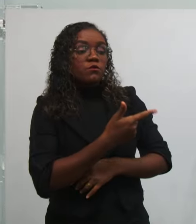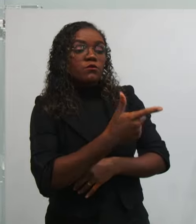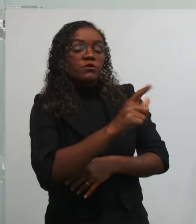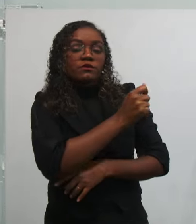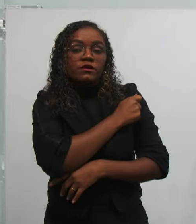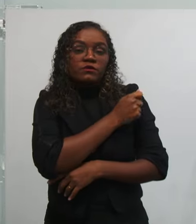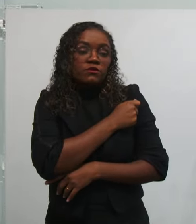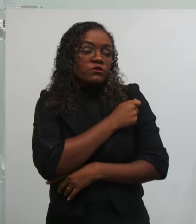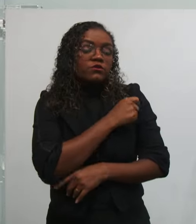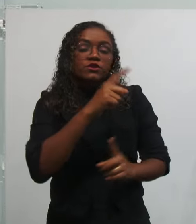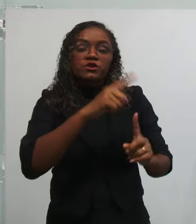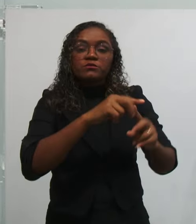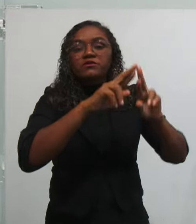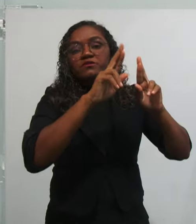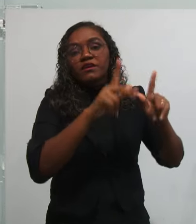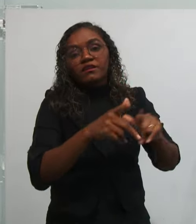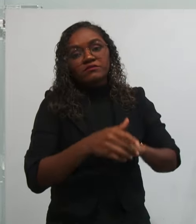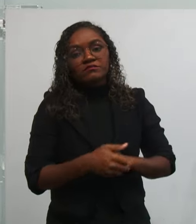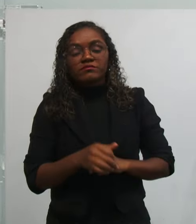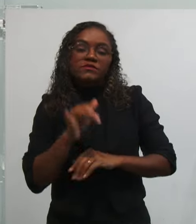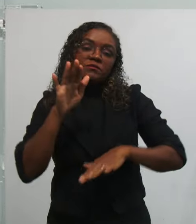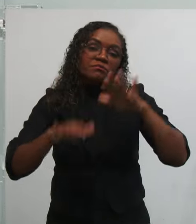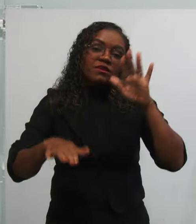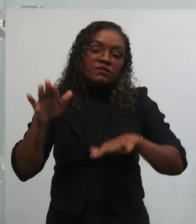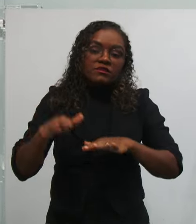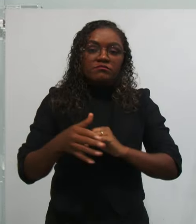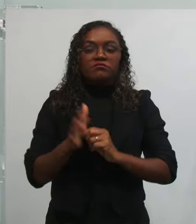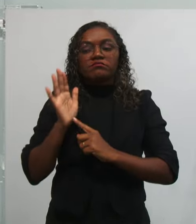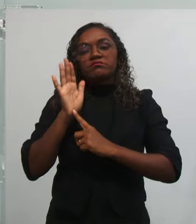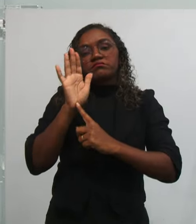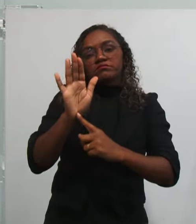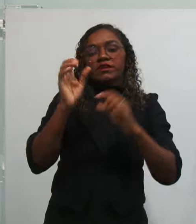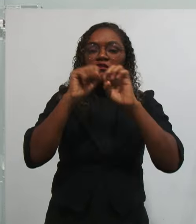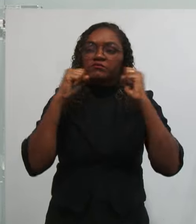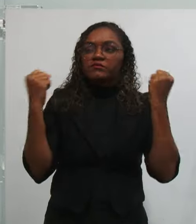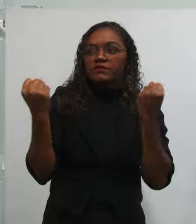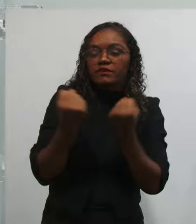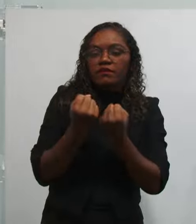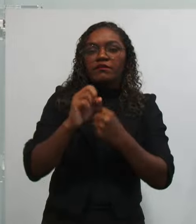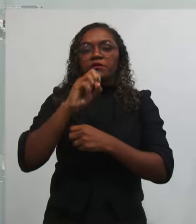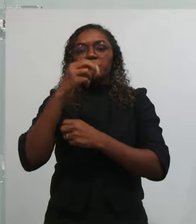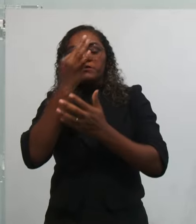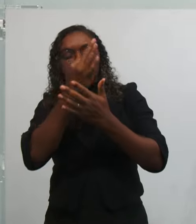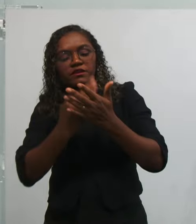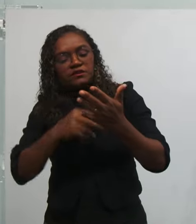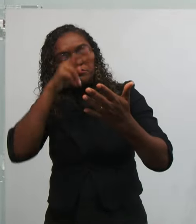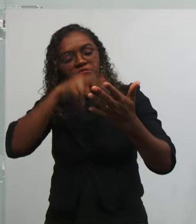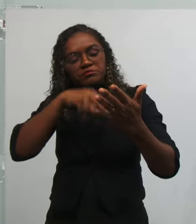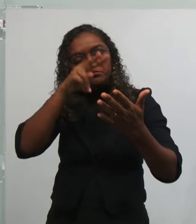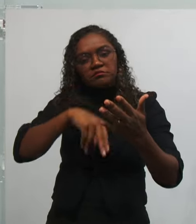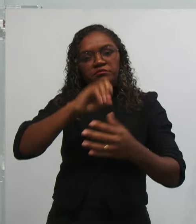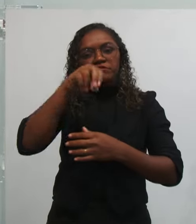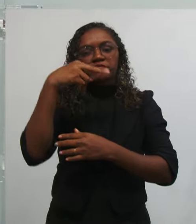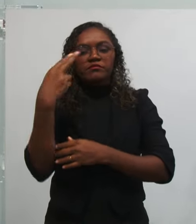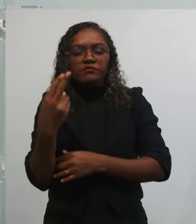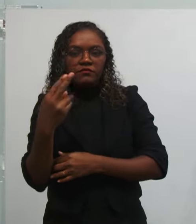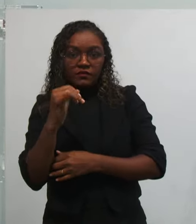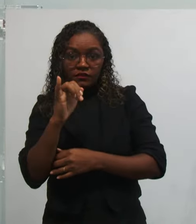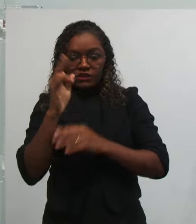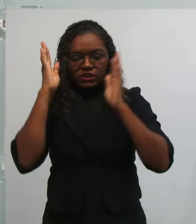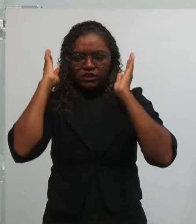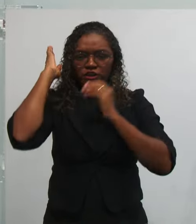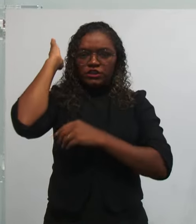desenvolver como habilidade oral a apresentação oral de um texto ou optar apenas pela habilidade oral você